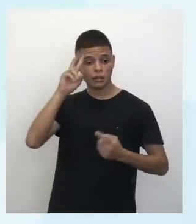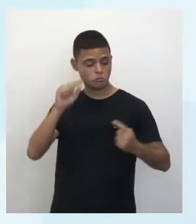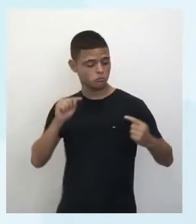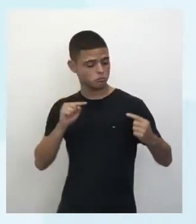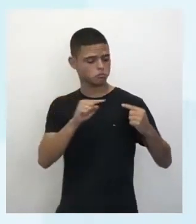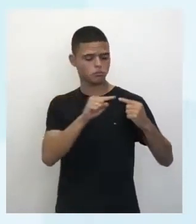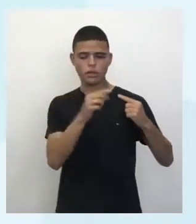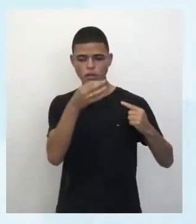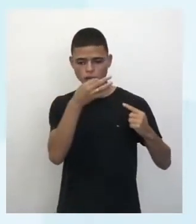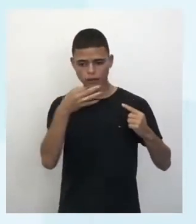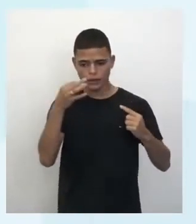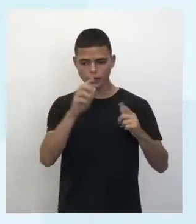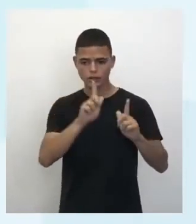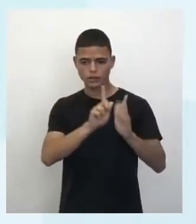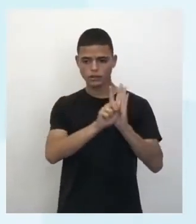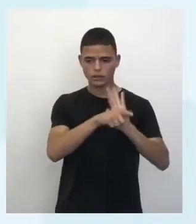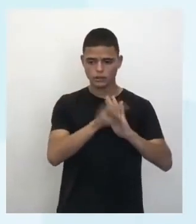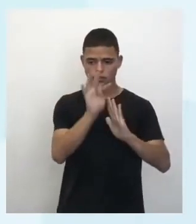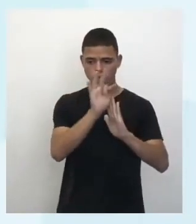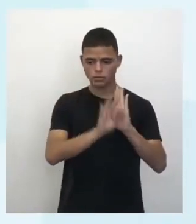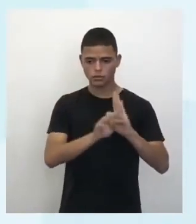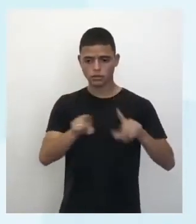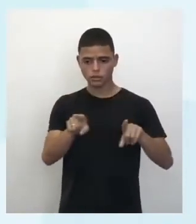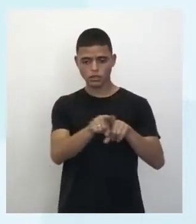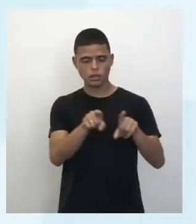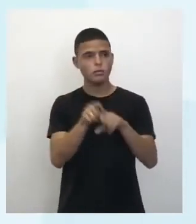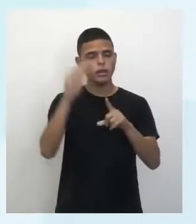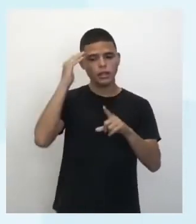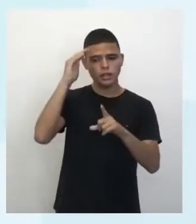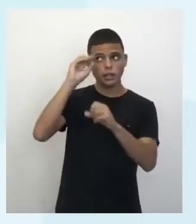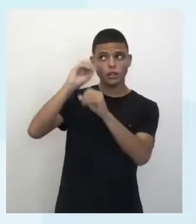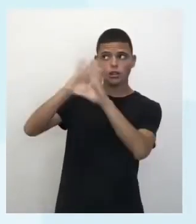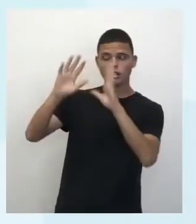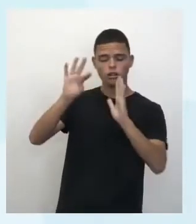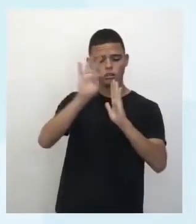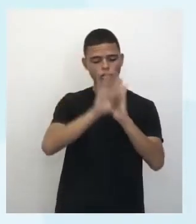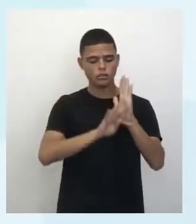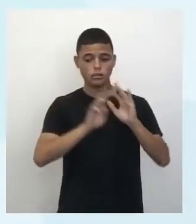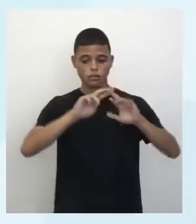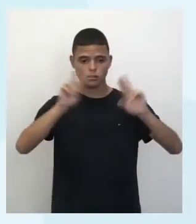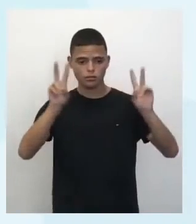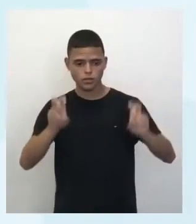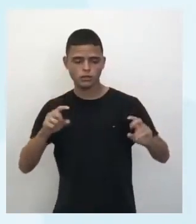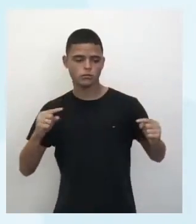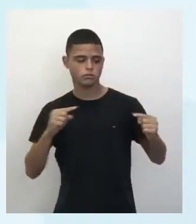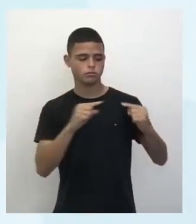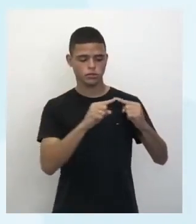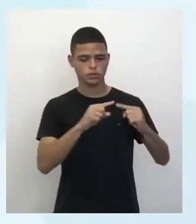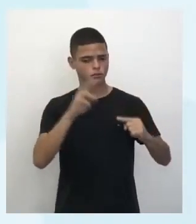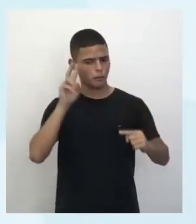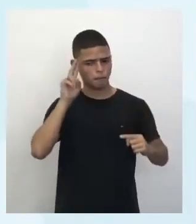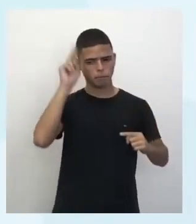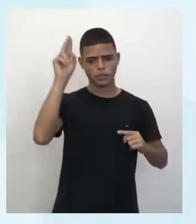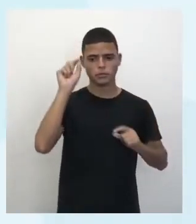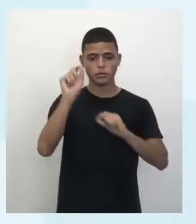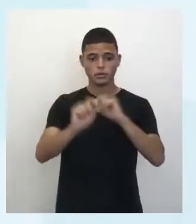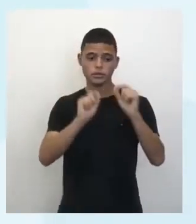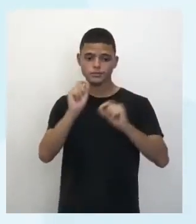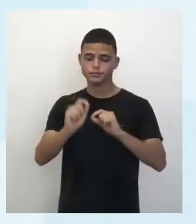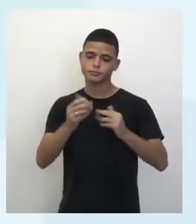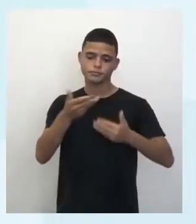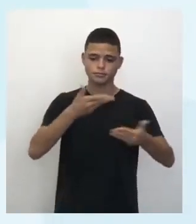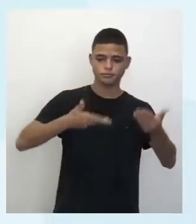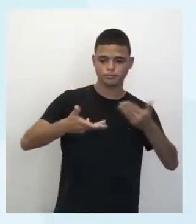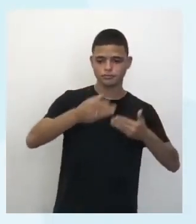notícia, compreender a temática principal de um texto, debater sobre a temática apresentada, utilizando-se de